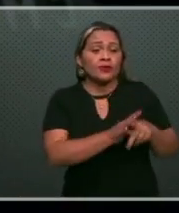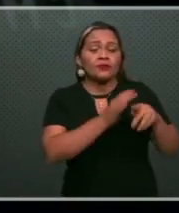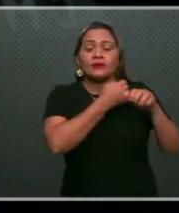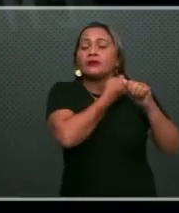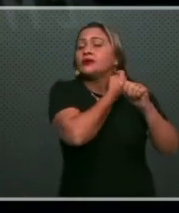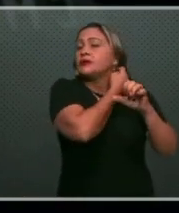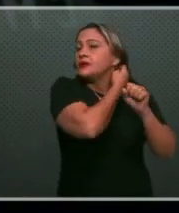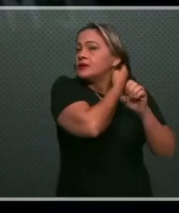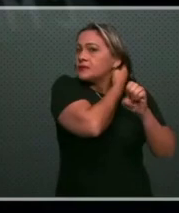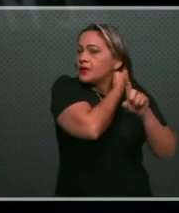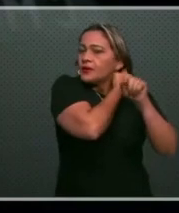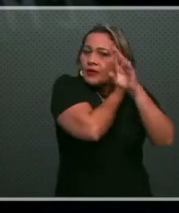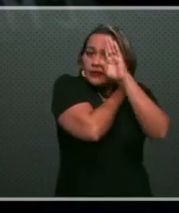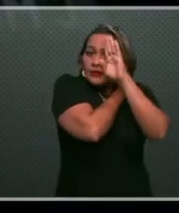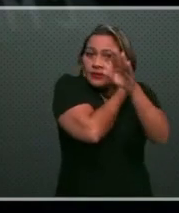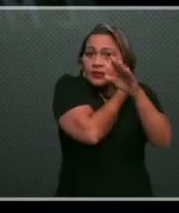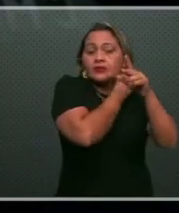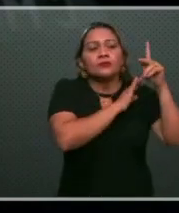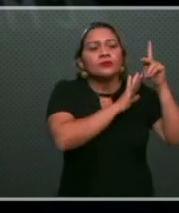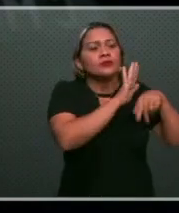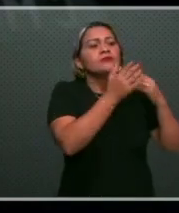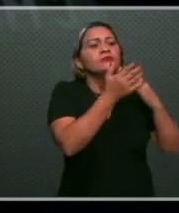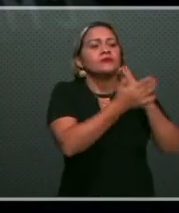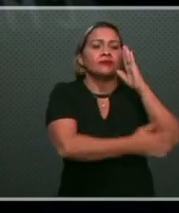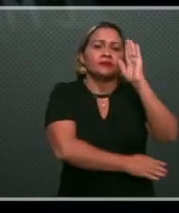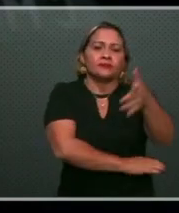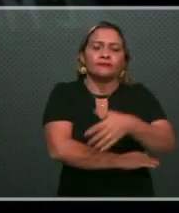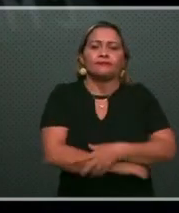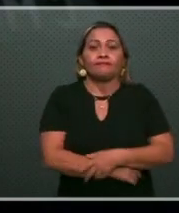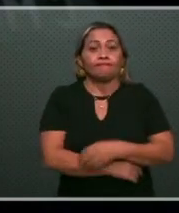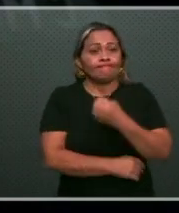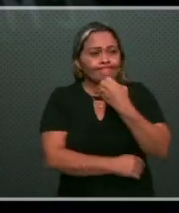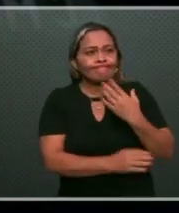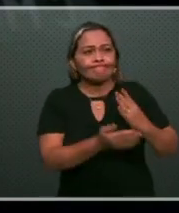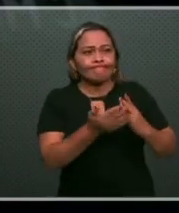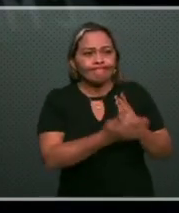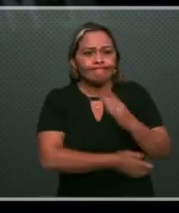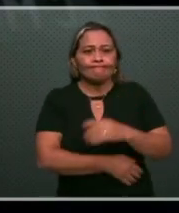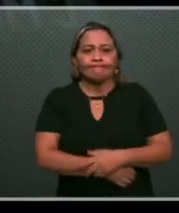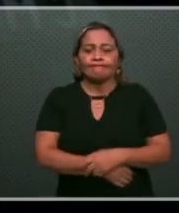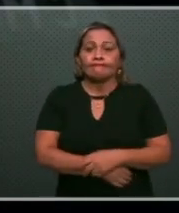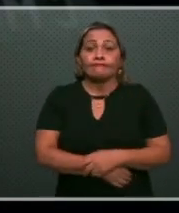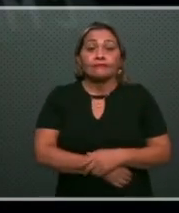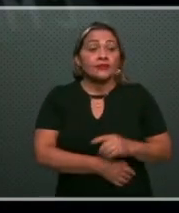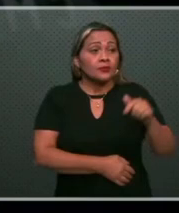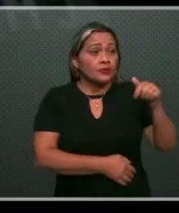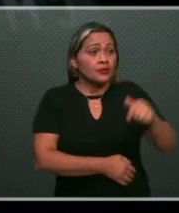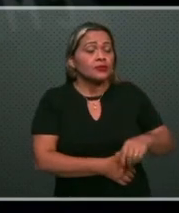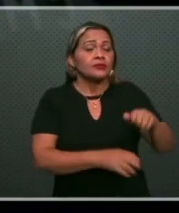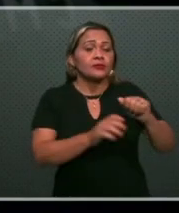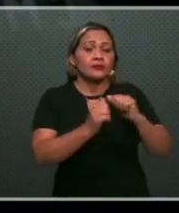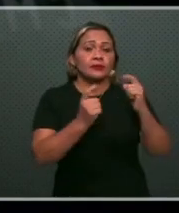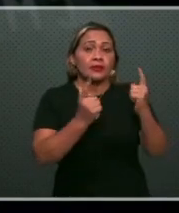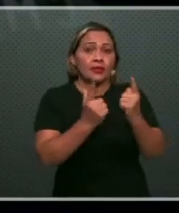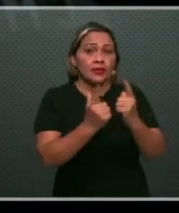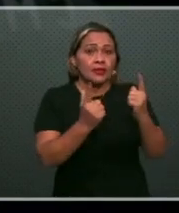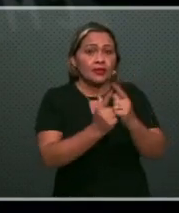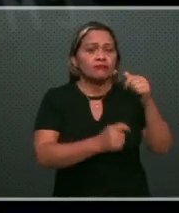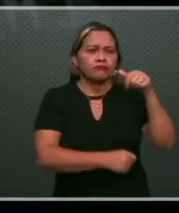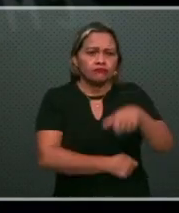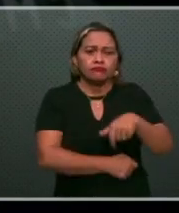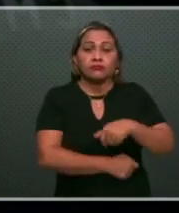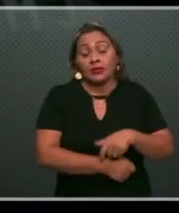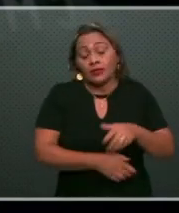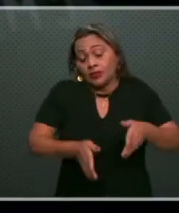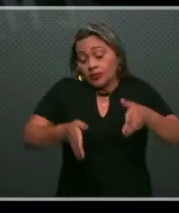já foi aprovado. Esse projeto foi aprovado. Tudo bem, foi aprovado por esta Assembleia Legislativa, certo? Que nós estamos no prédio da